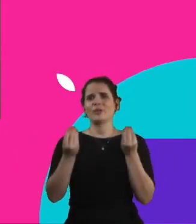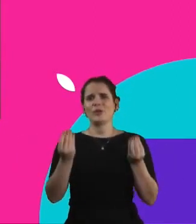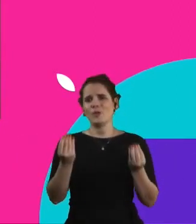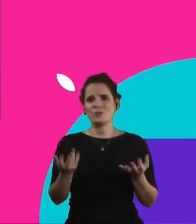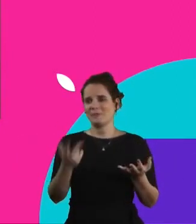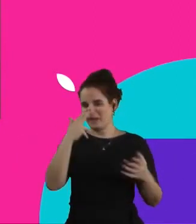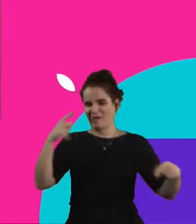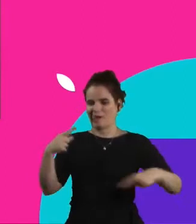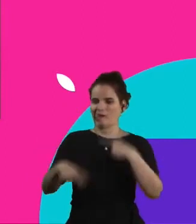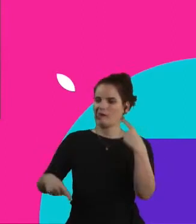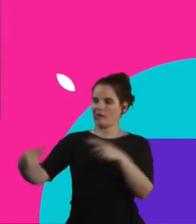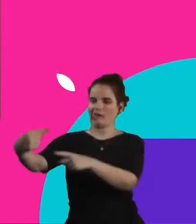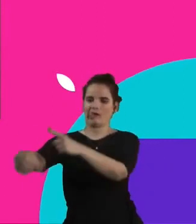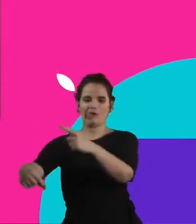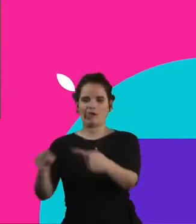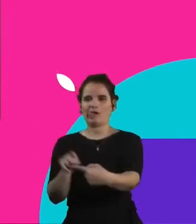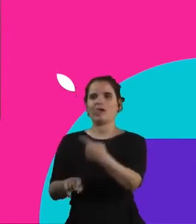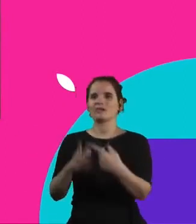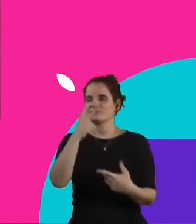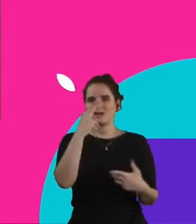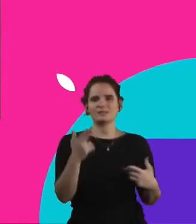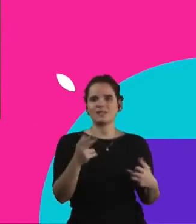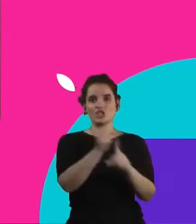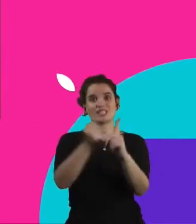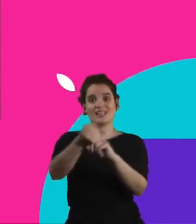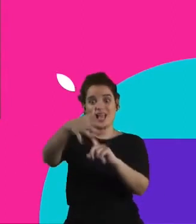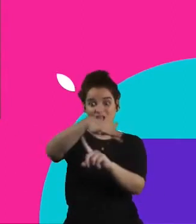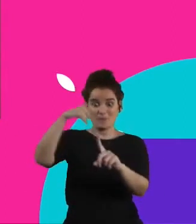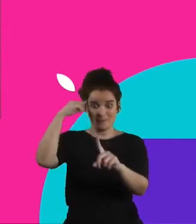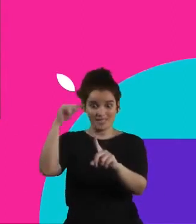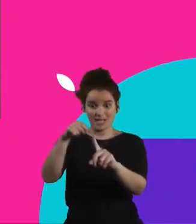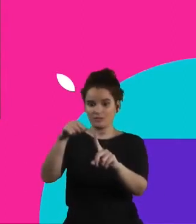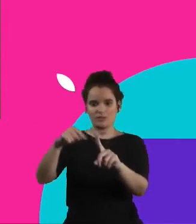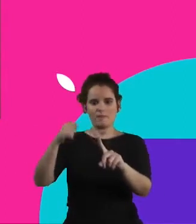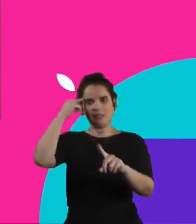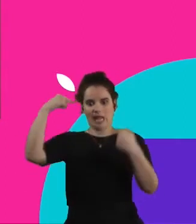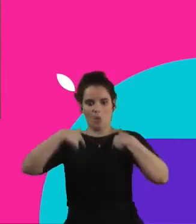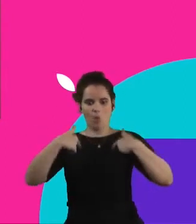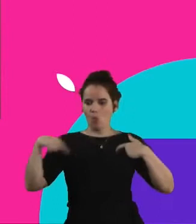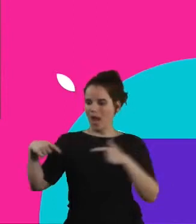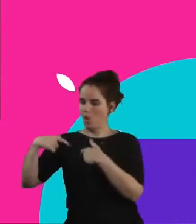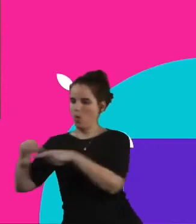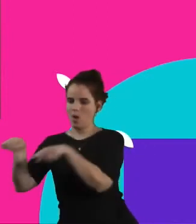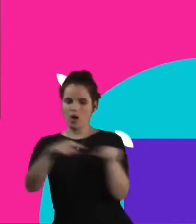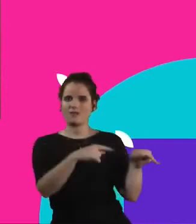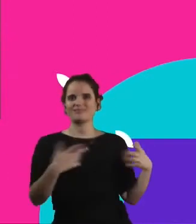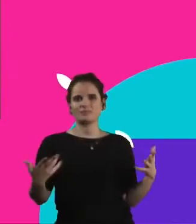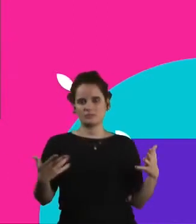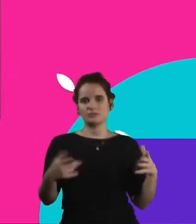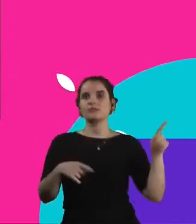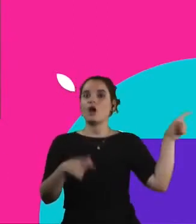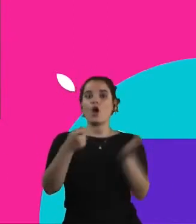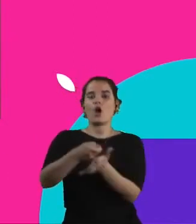uma desconexão do interesse comum para a sociedade. Então, o que a Gabriela vem cobrando de forma magistral é que